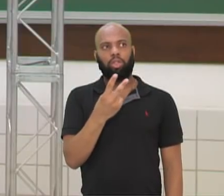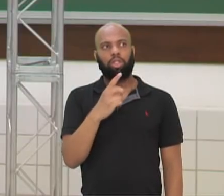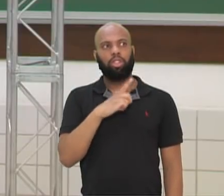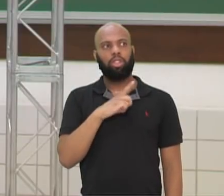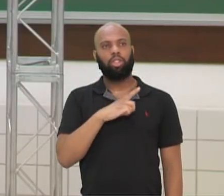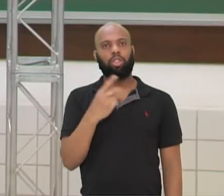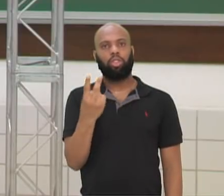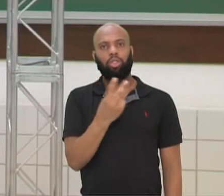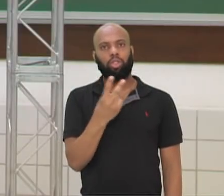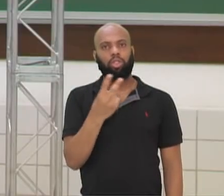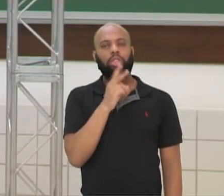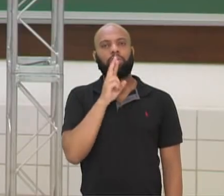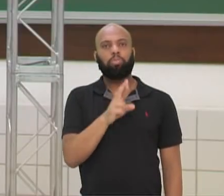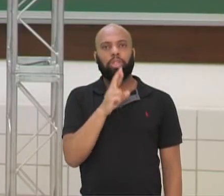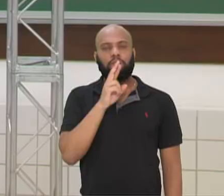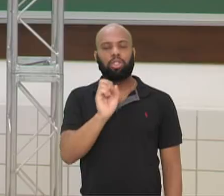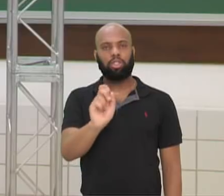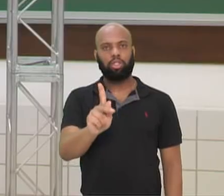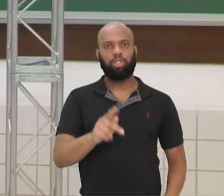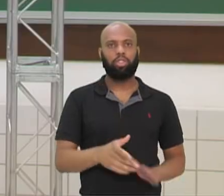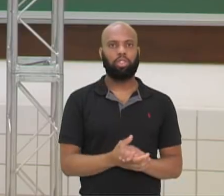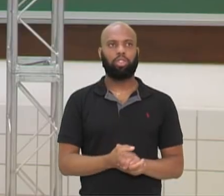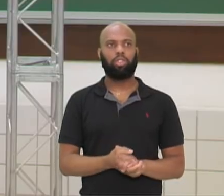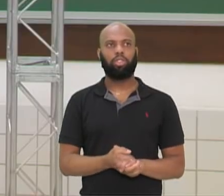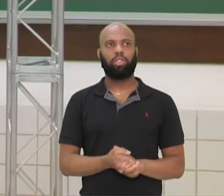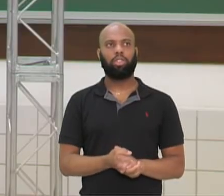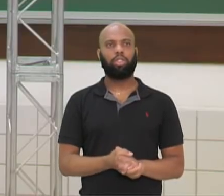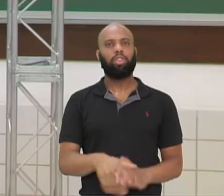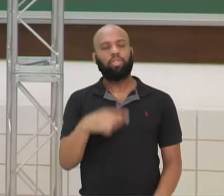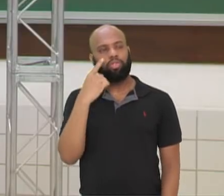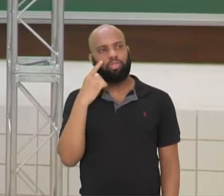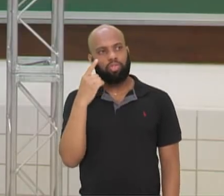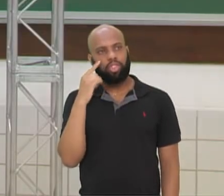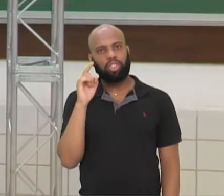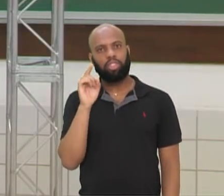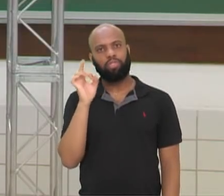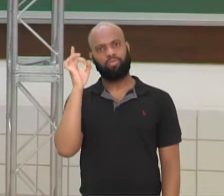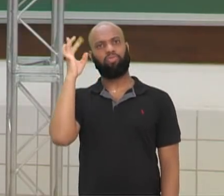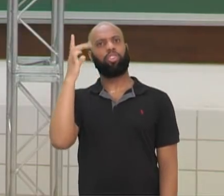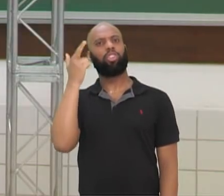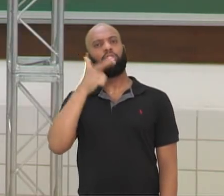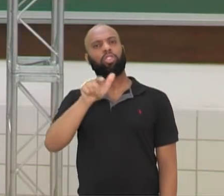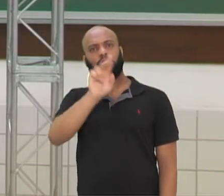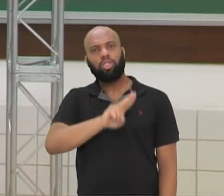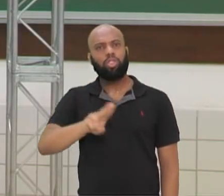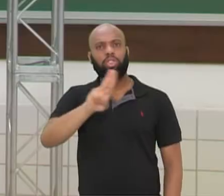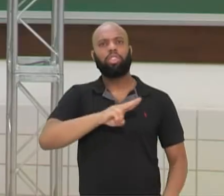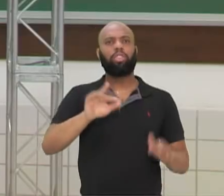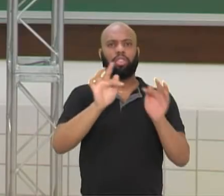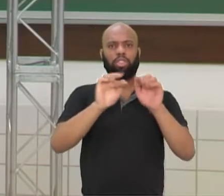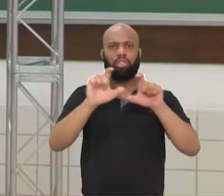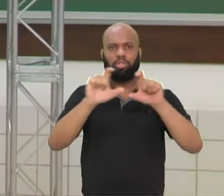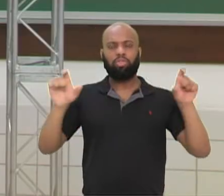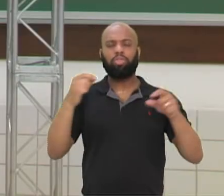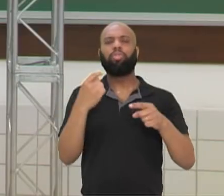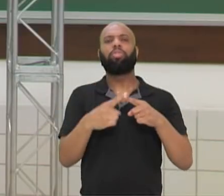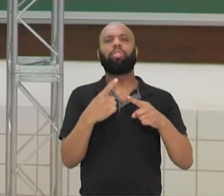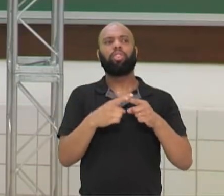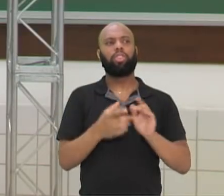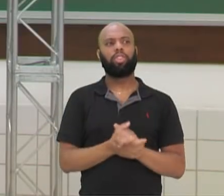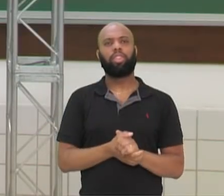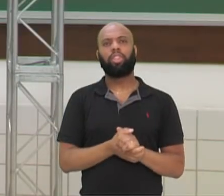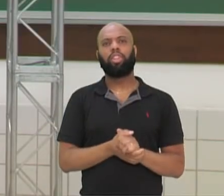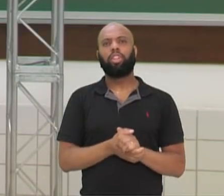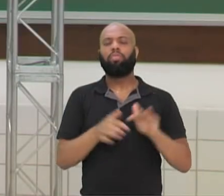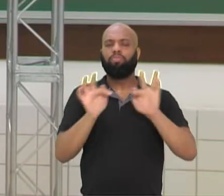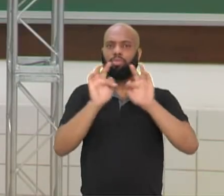Nós temos aqui os dois resultados, ok? Veja como é simples você aplicar a fórmula, embora ela